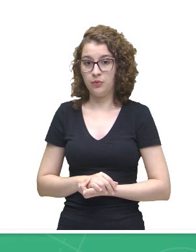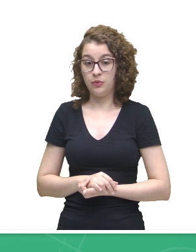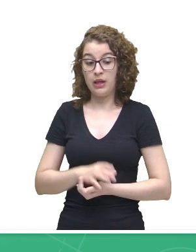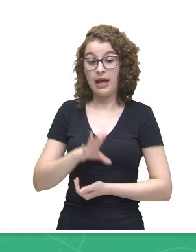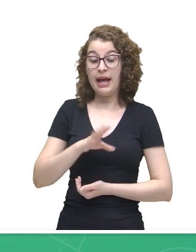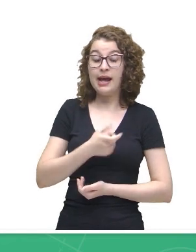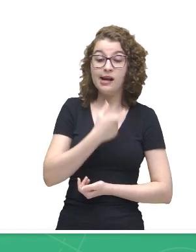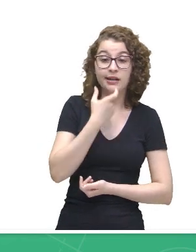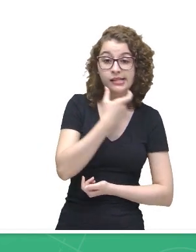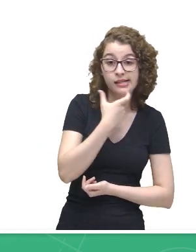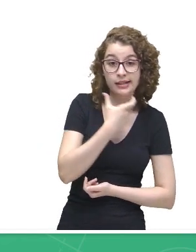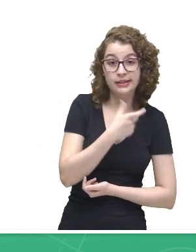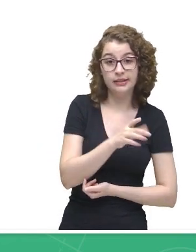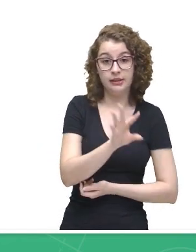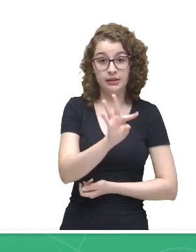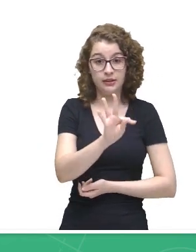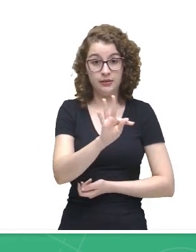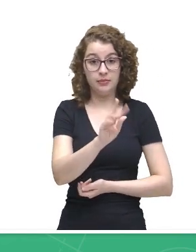therefore.